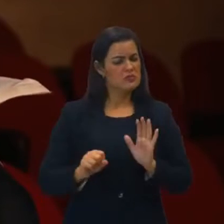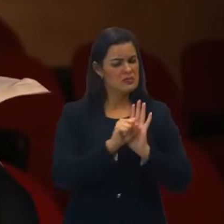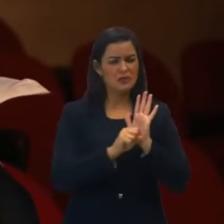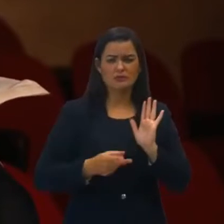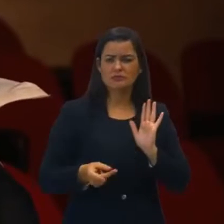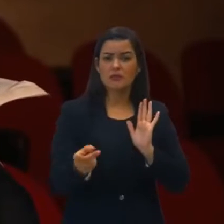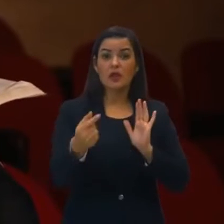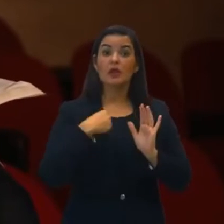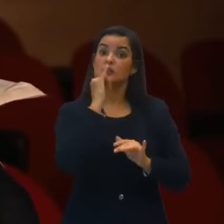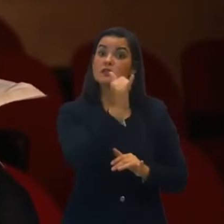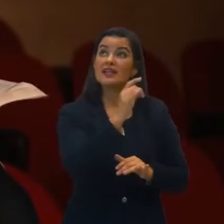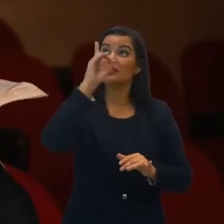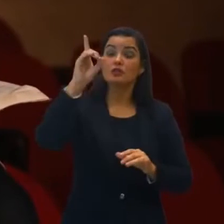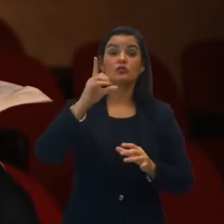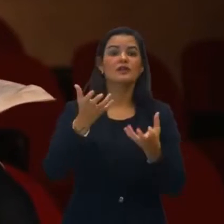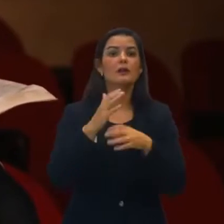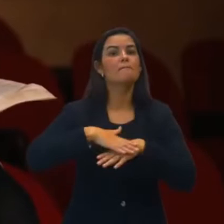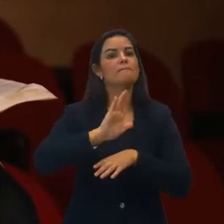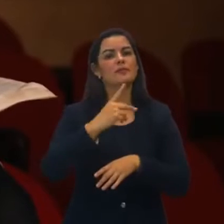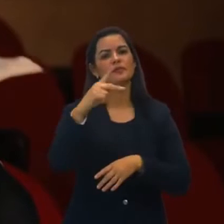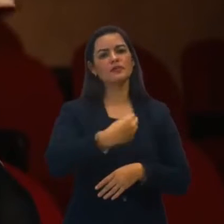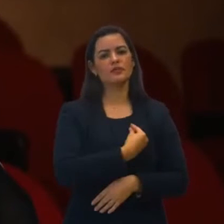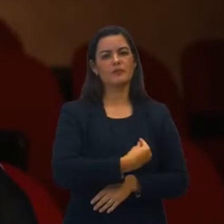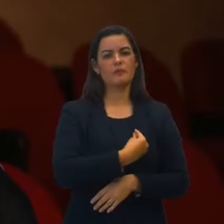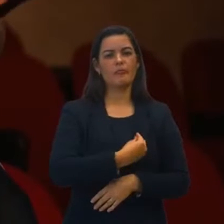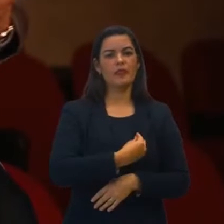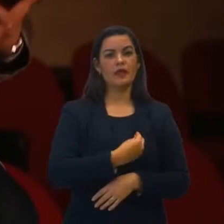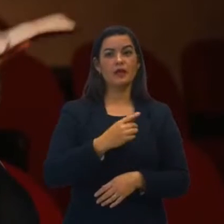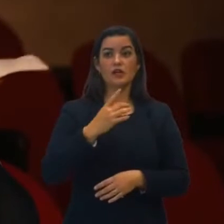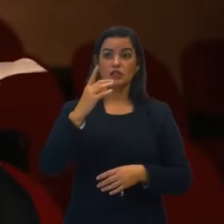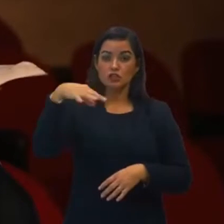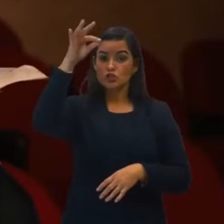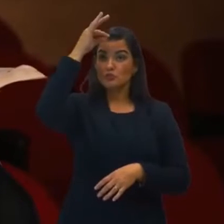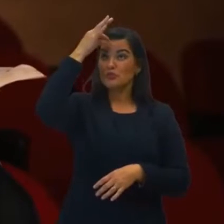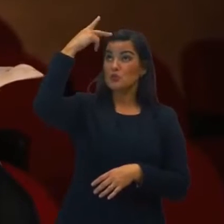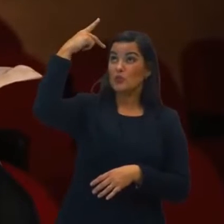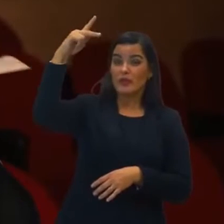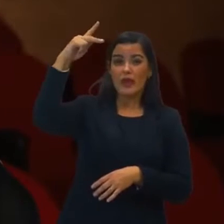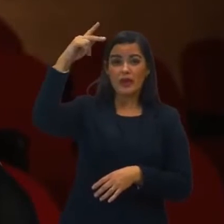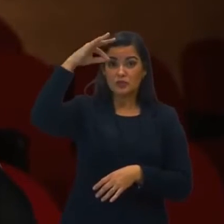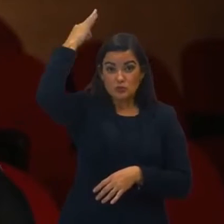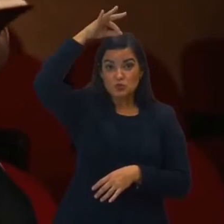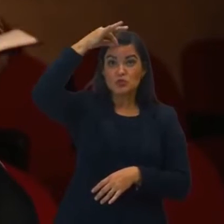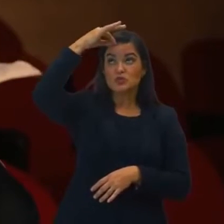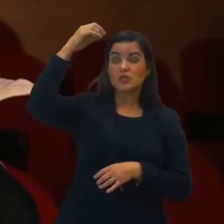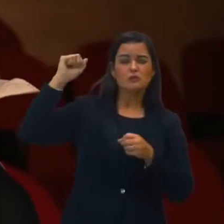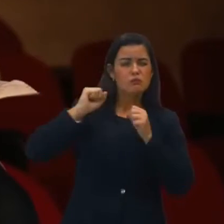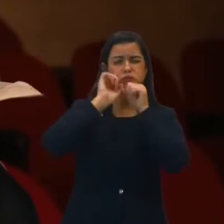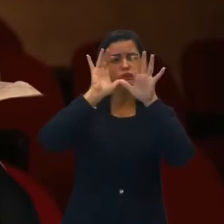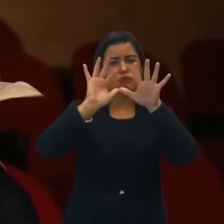para você. Deus tem a plenitude do seu Espírito. Deus tem um derramamento copioso do seu Espírito. Deus tem um